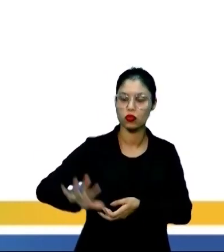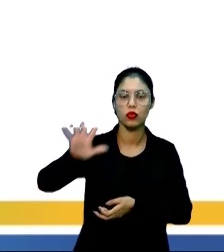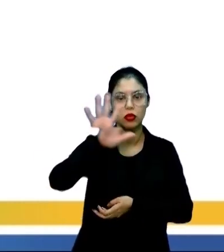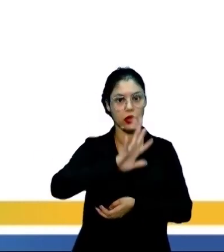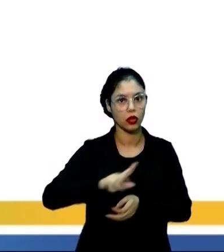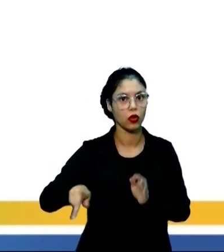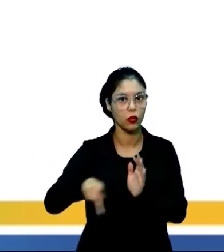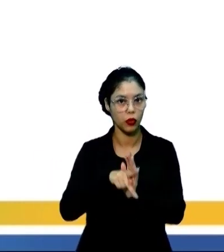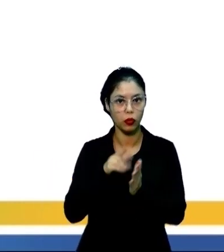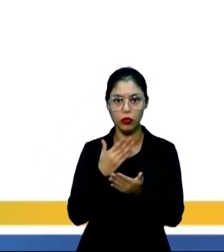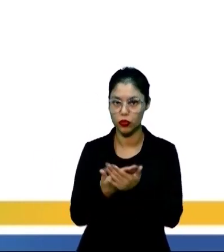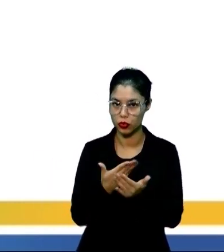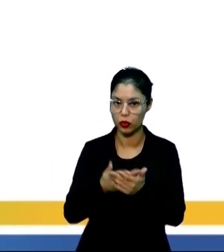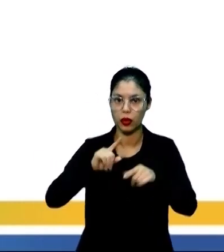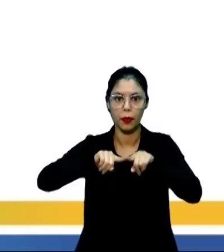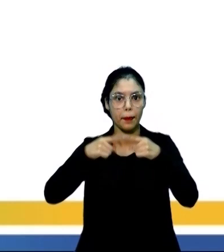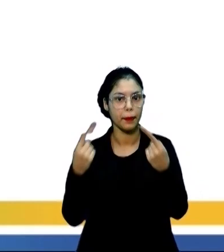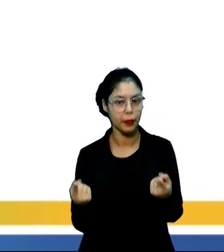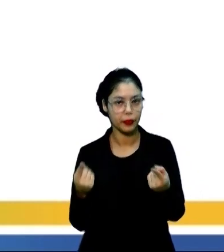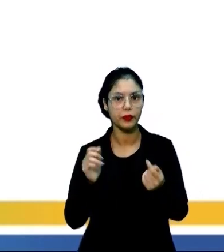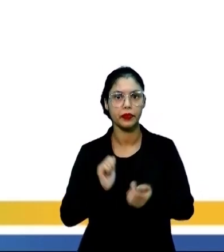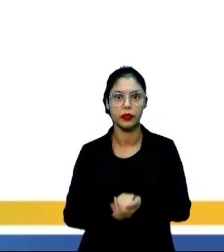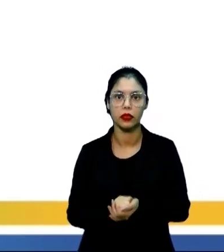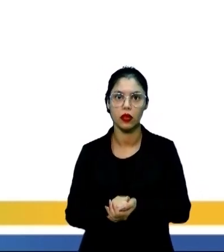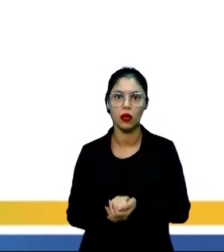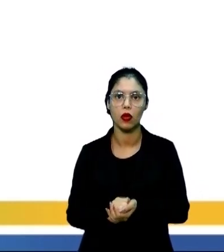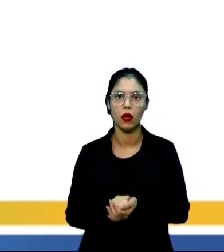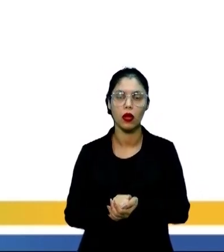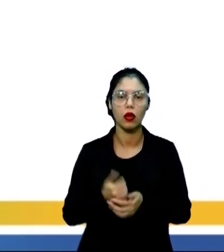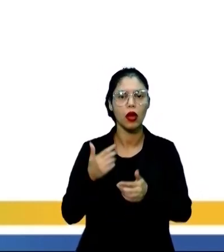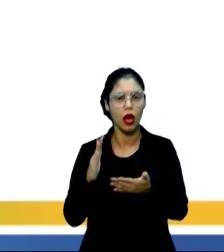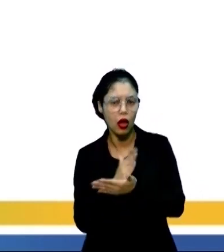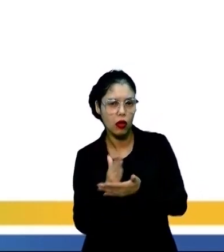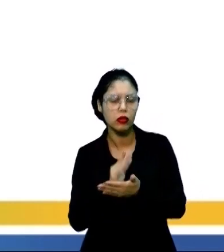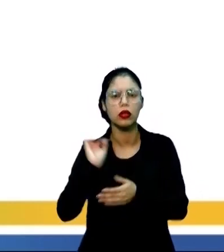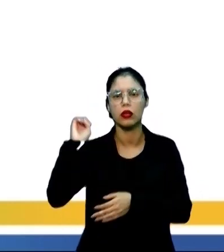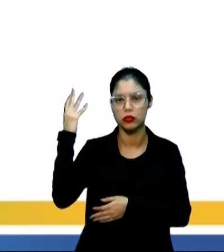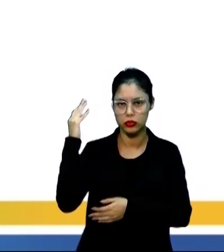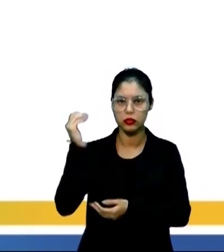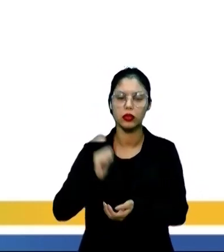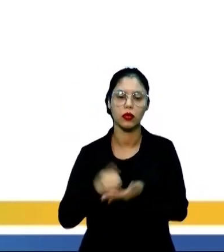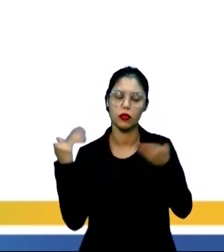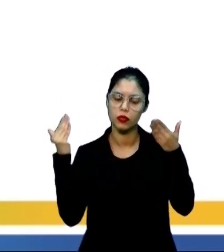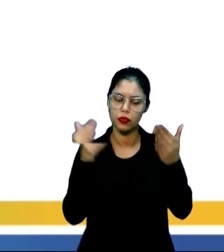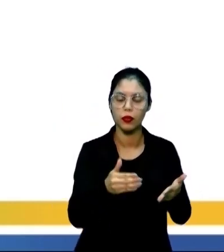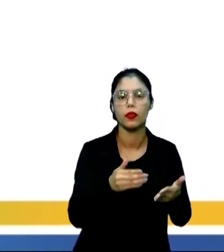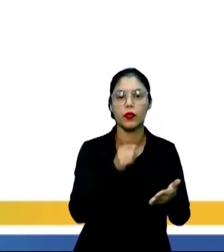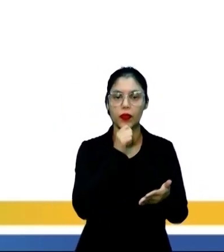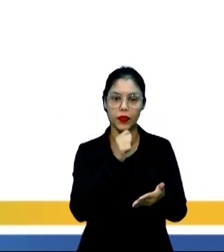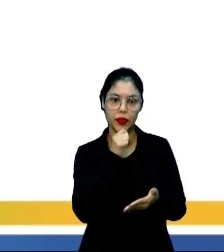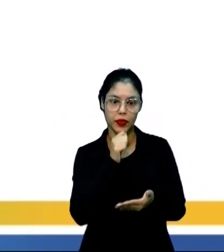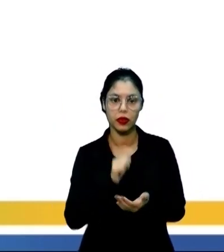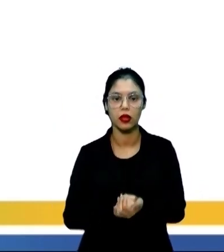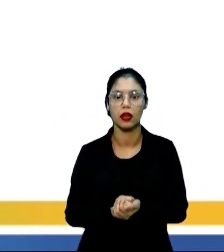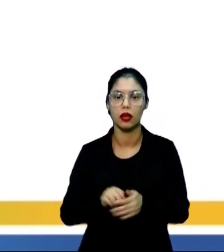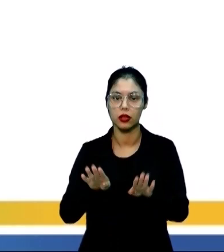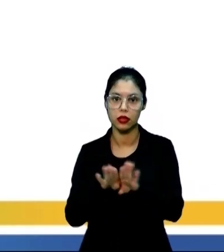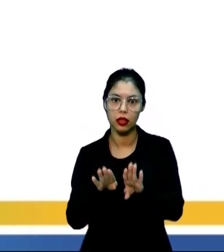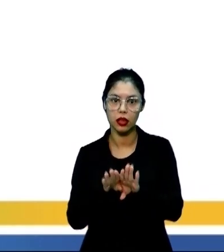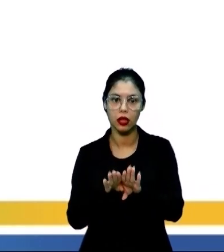do estudo, mas sim uma situação específica. Porque a teoria weberiana,